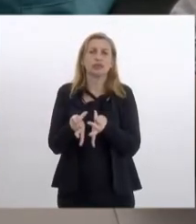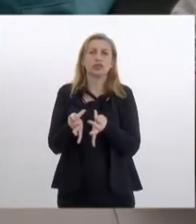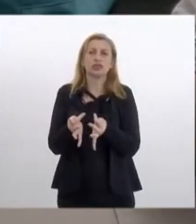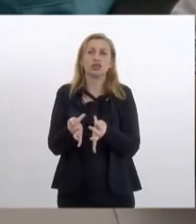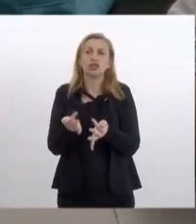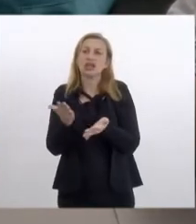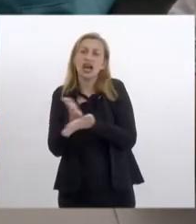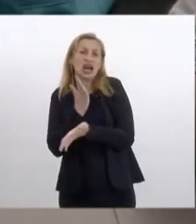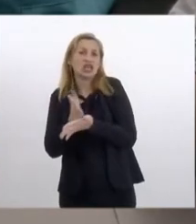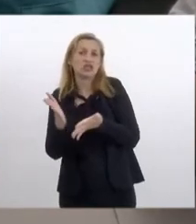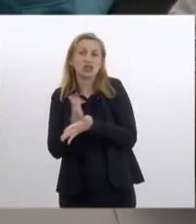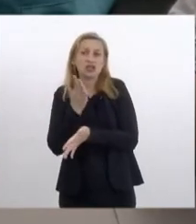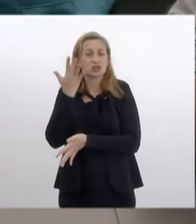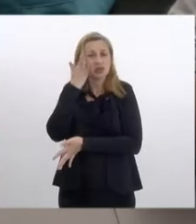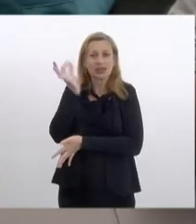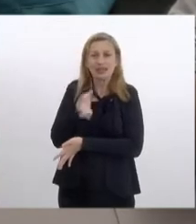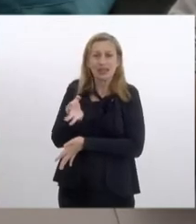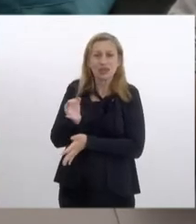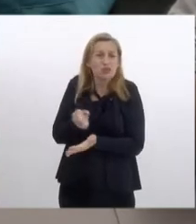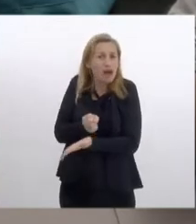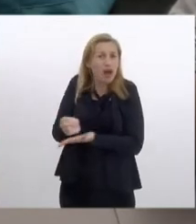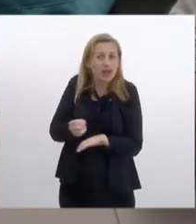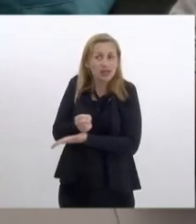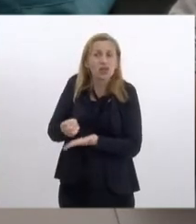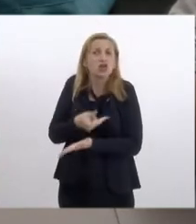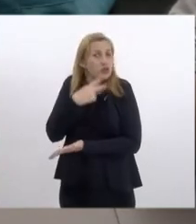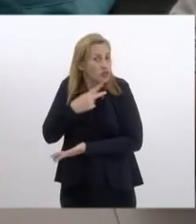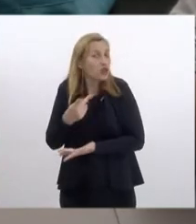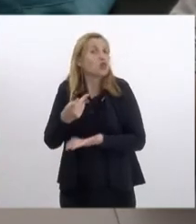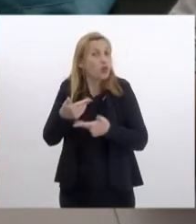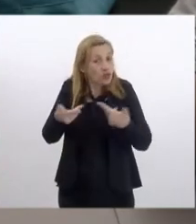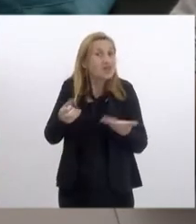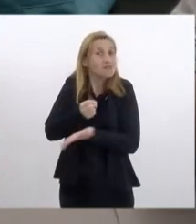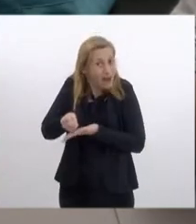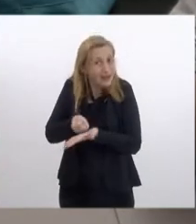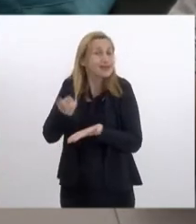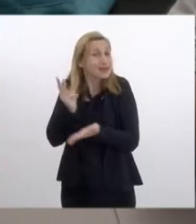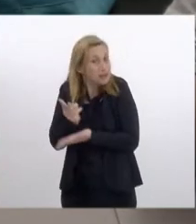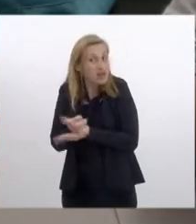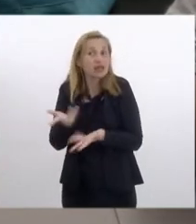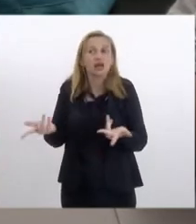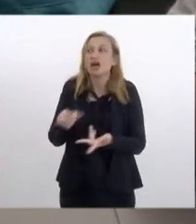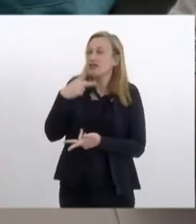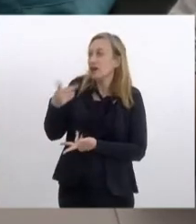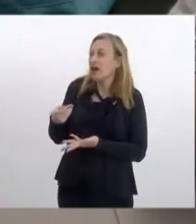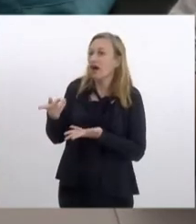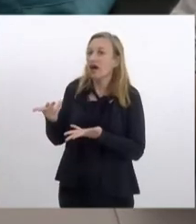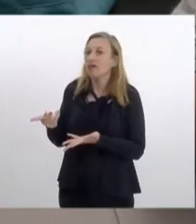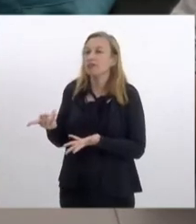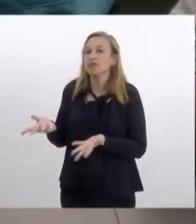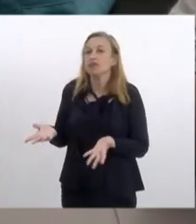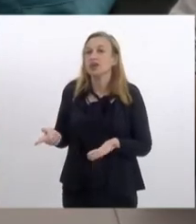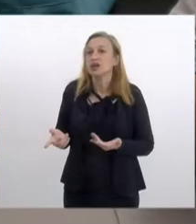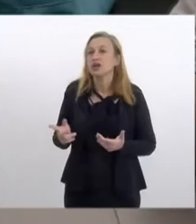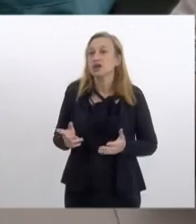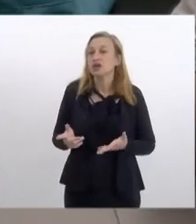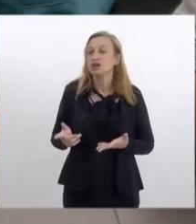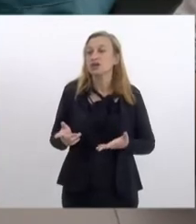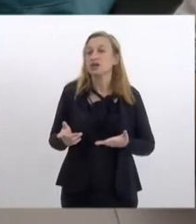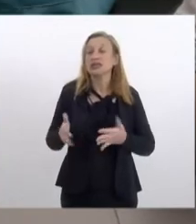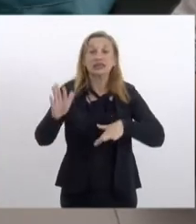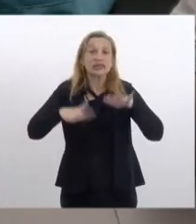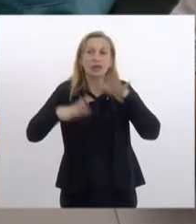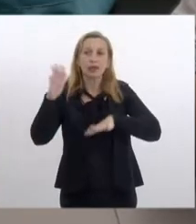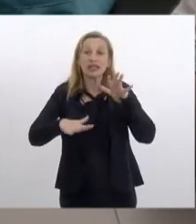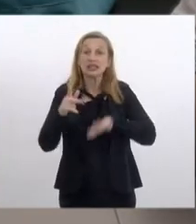às vezes não compreendem questões básicas. E eu estou falando questões básicas mesmo. Às vezes a gente vai fazer uma intervenção e, dependendo